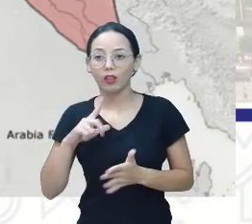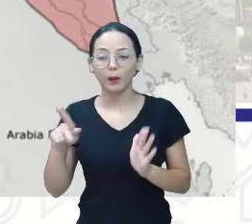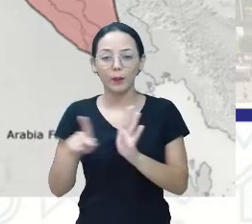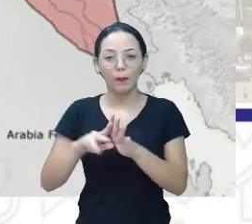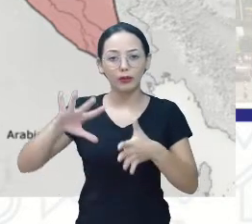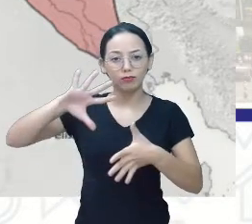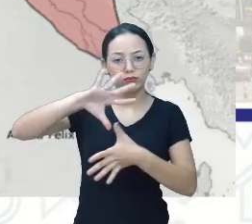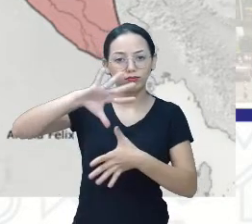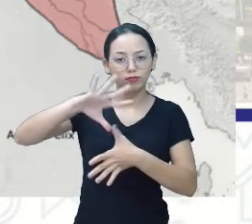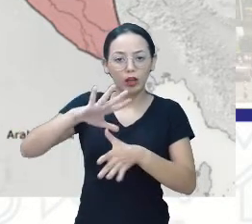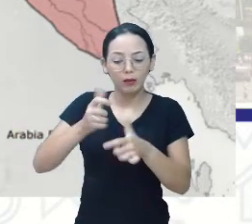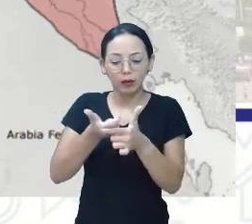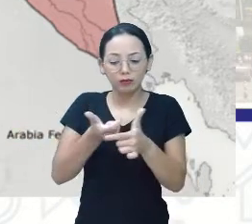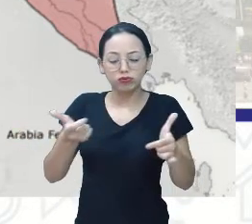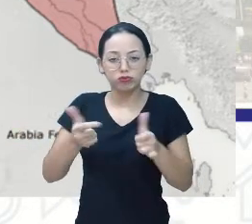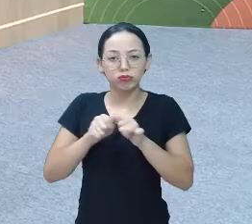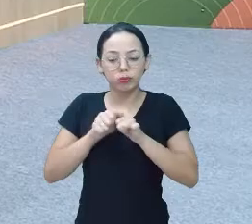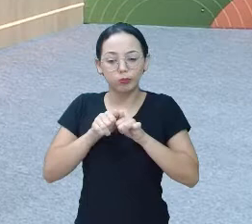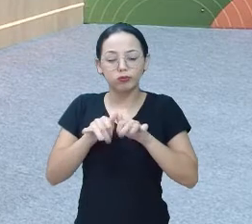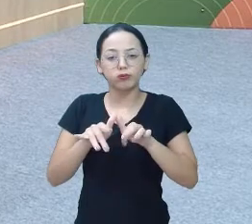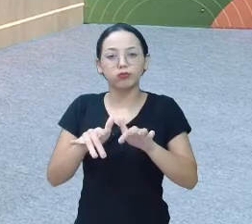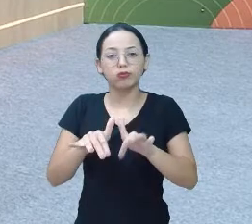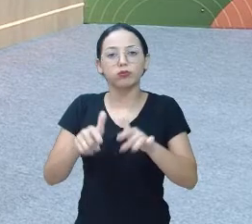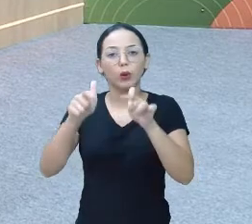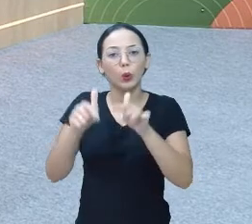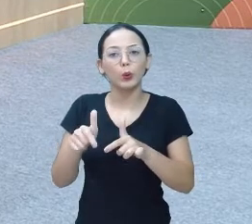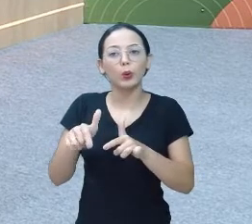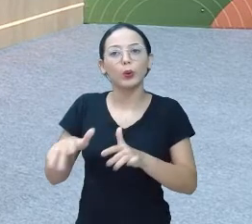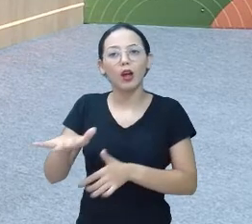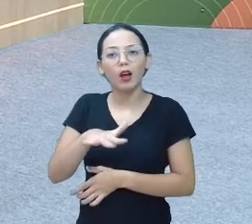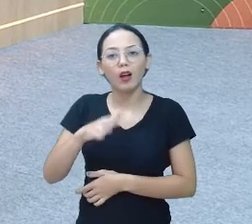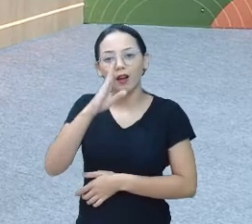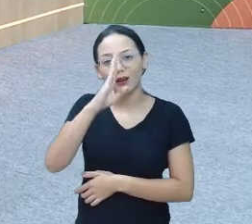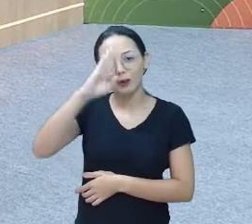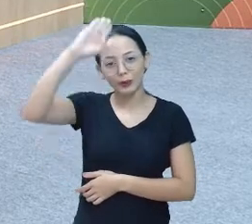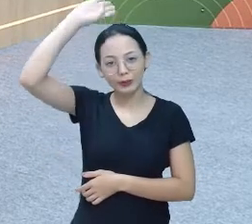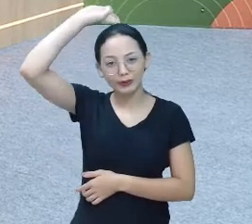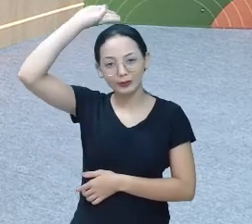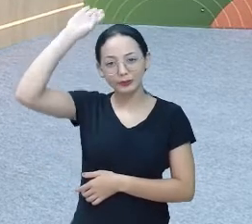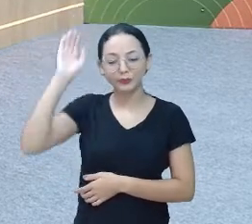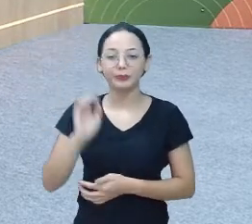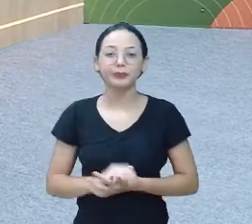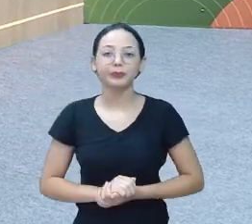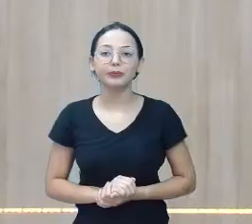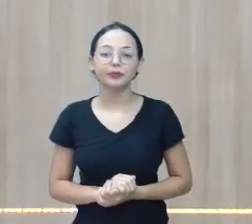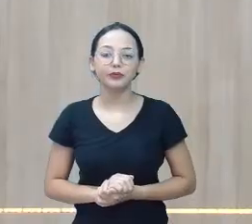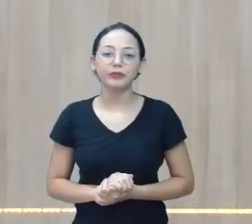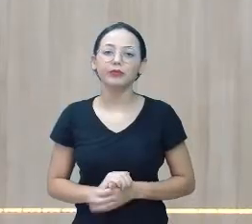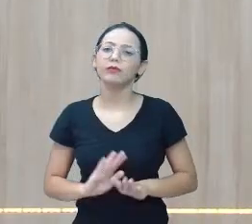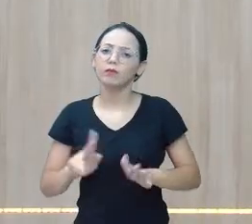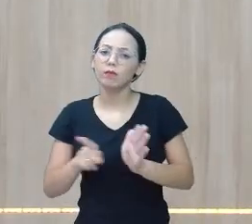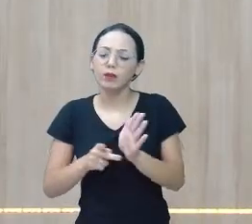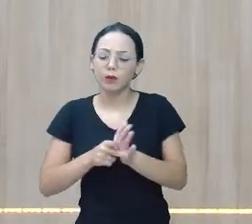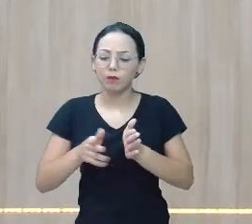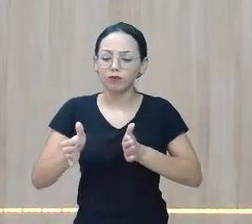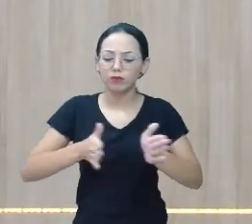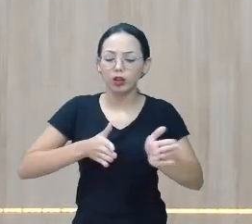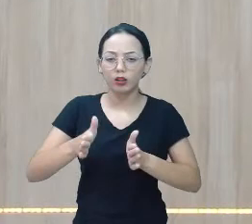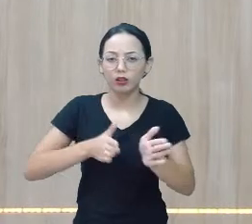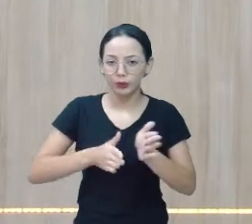né, da expansão máxima aí desse território romano. Outra coisa, durante esse período,